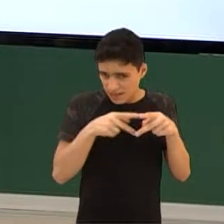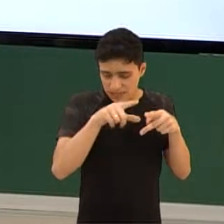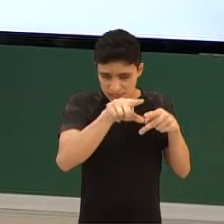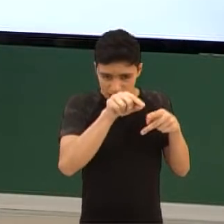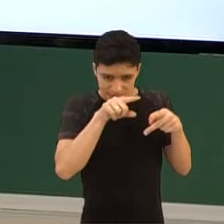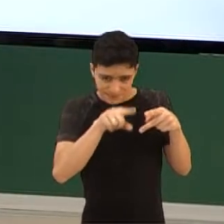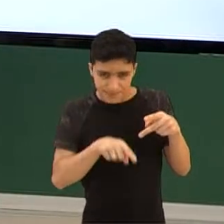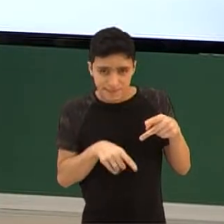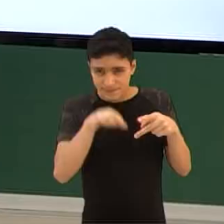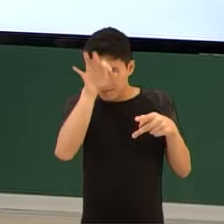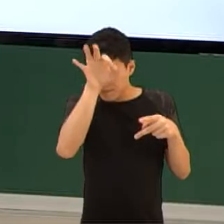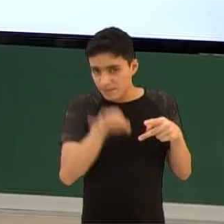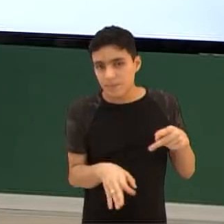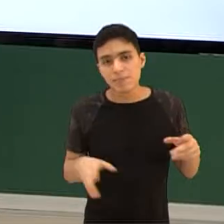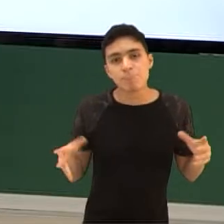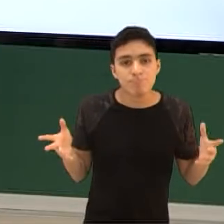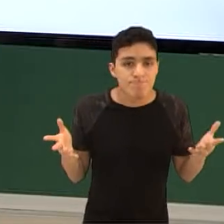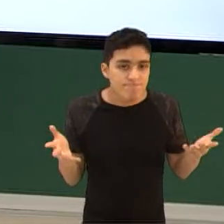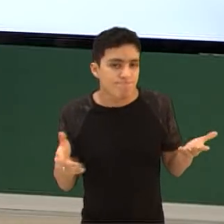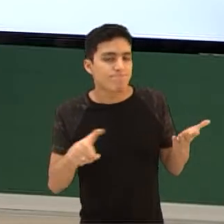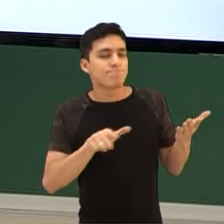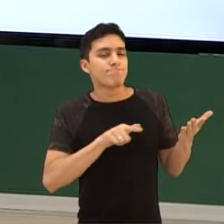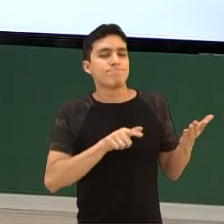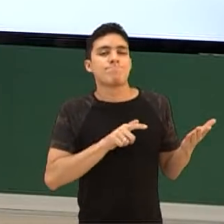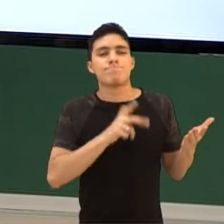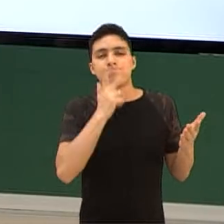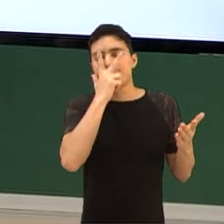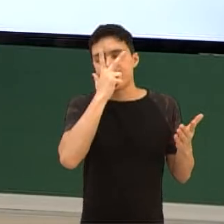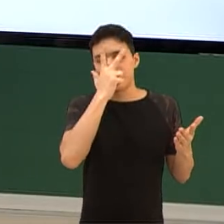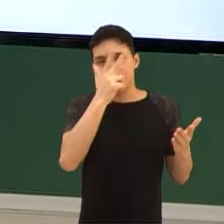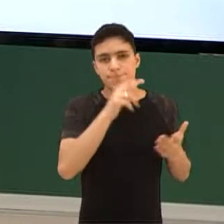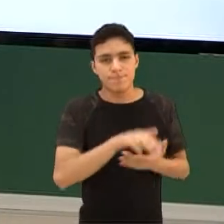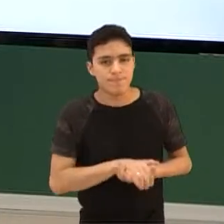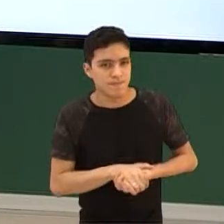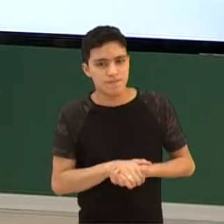aqui e praticamente existe uma